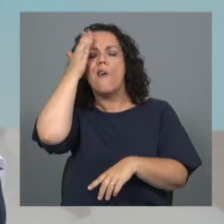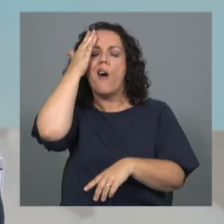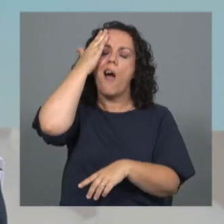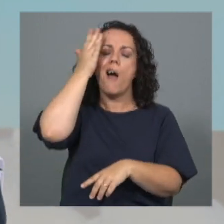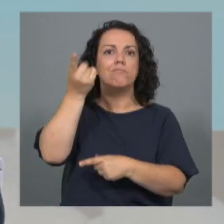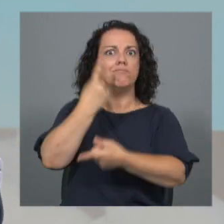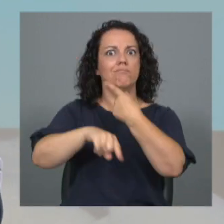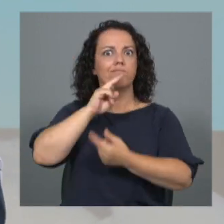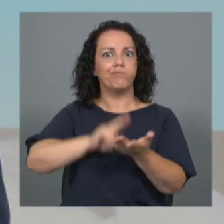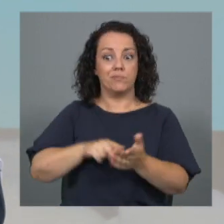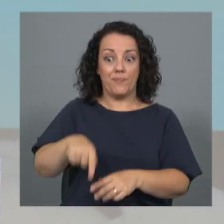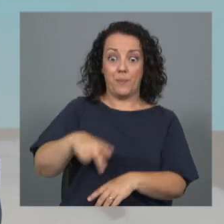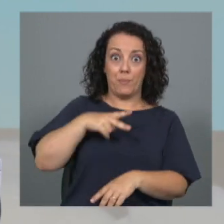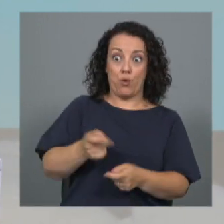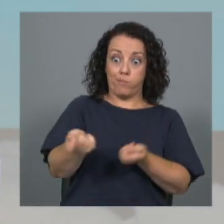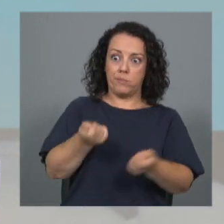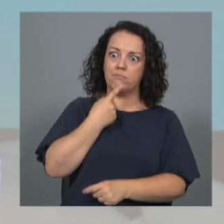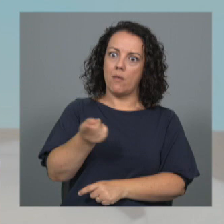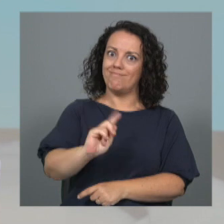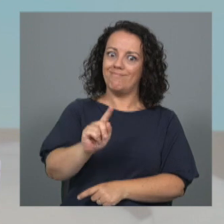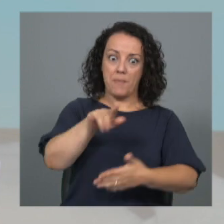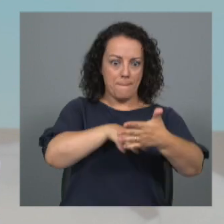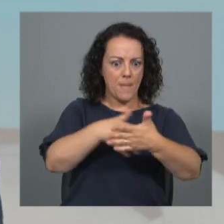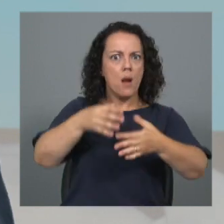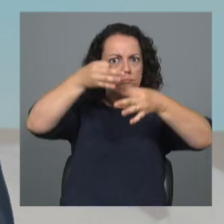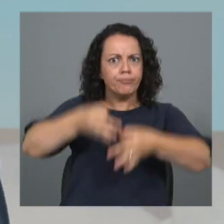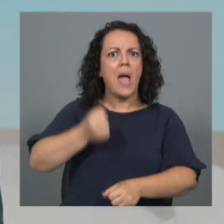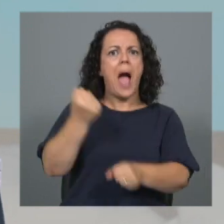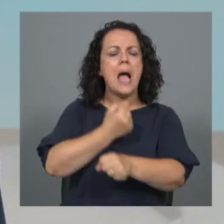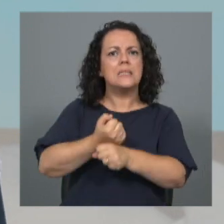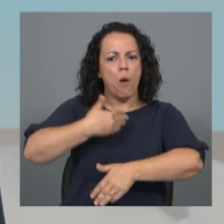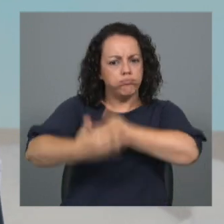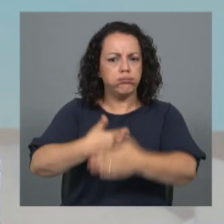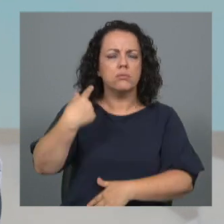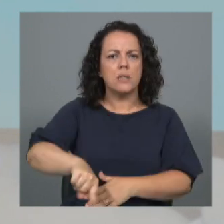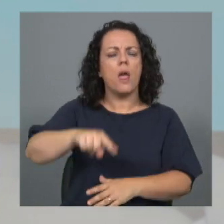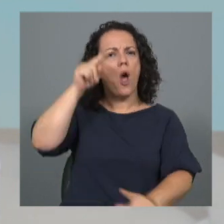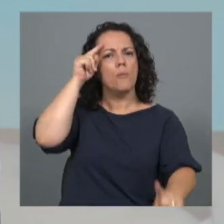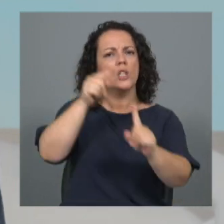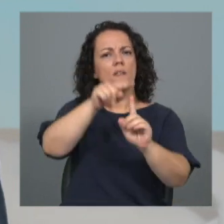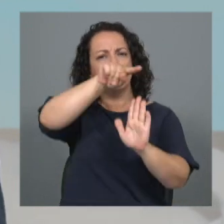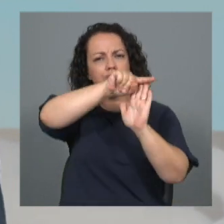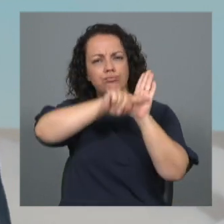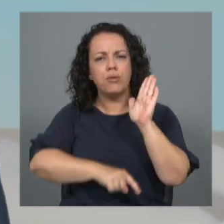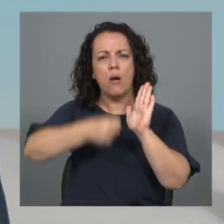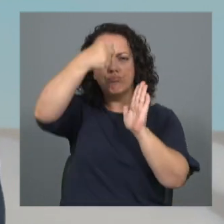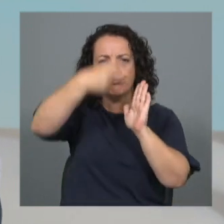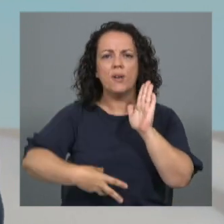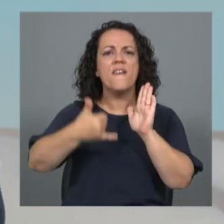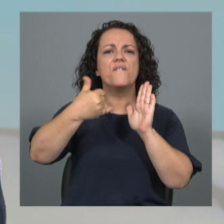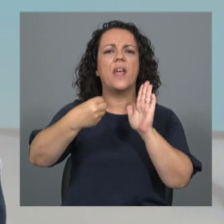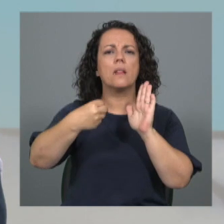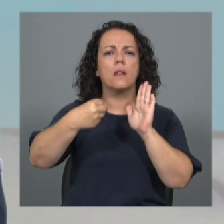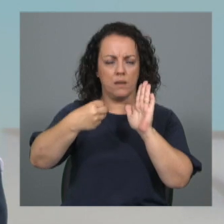conseguiu fazer foi, não, é um plano de ação, tem objetivos concretos. Um dos 20 princípios, o 19º, é